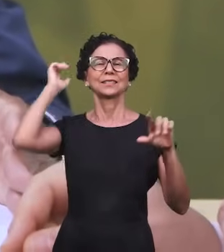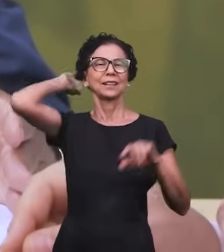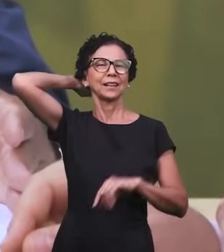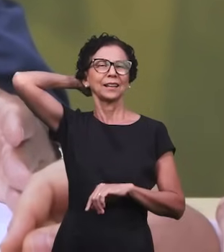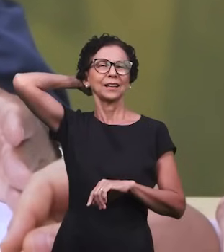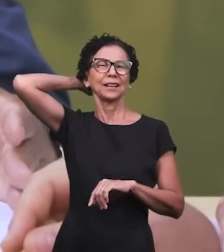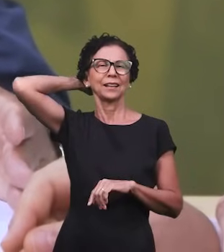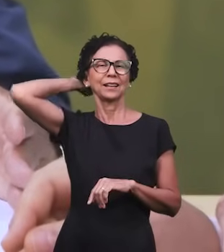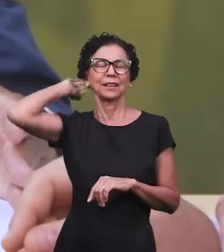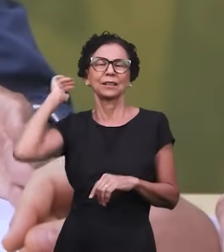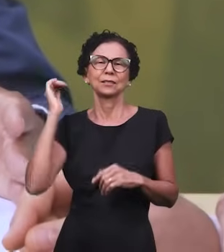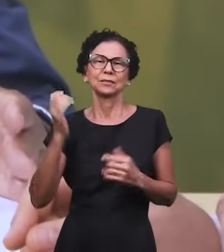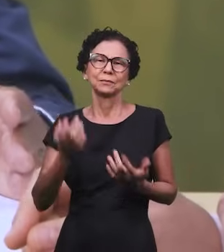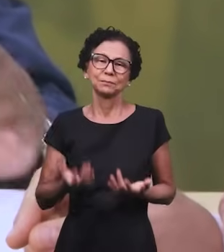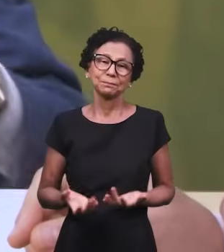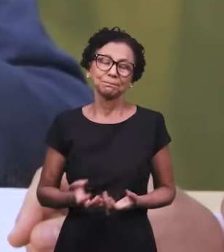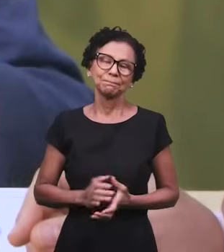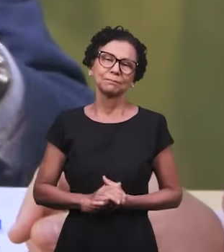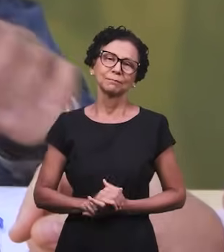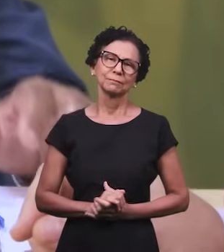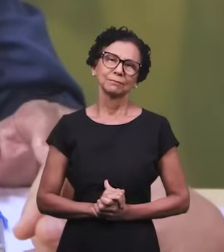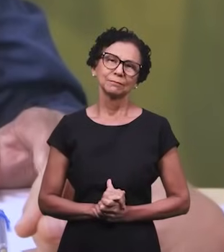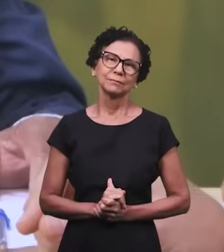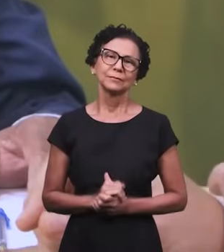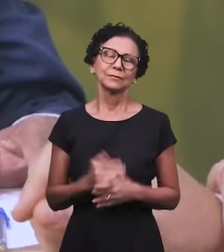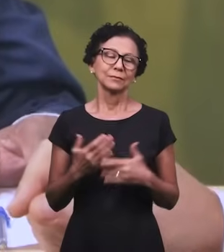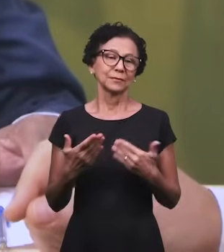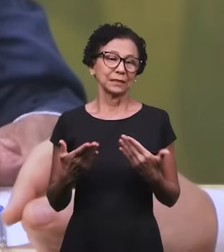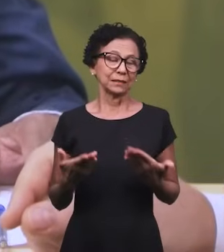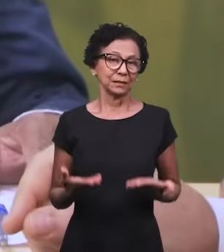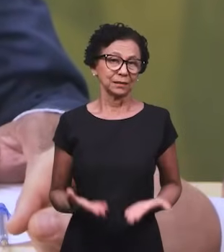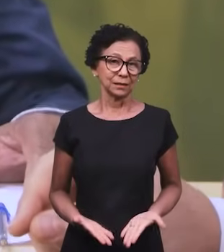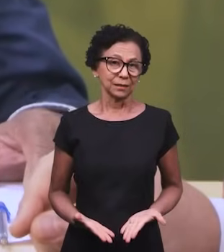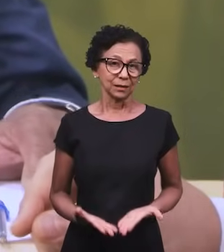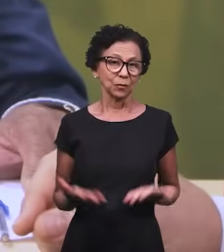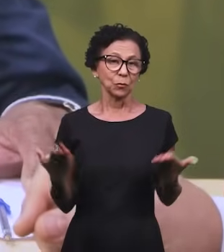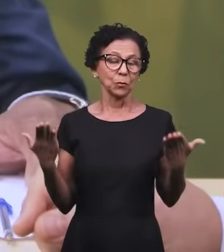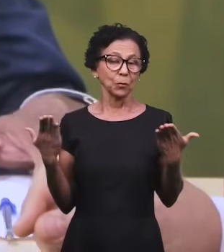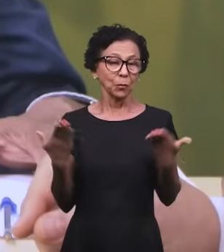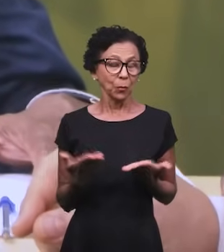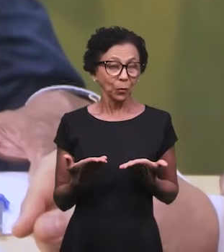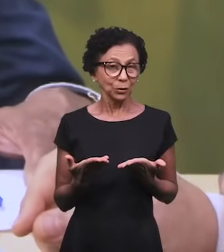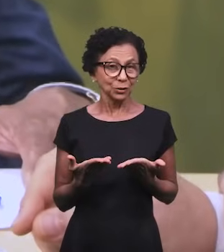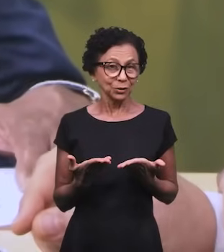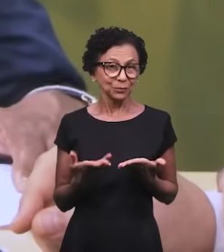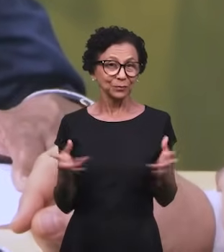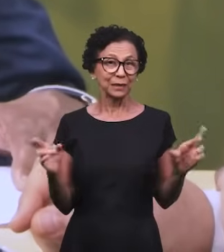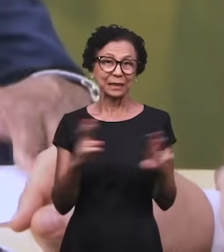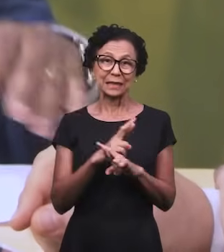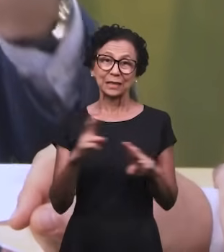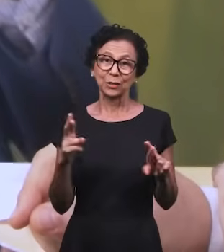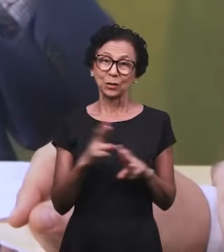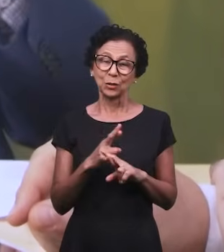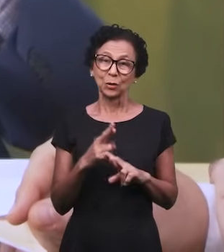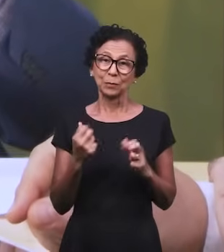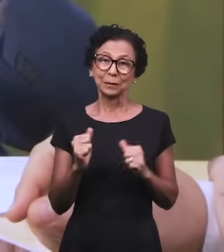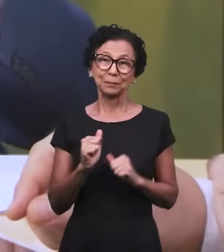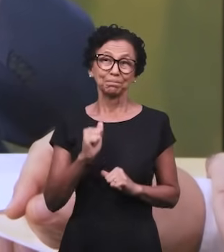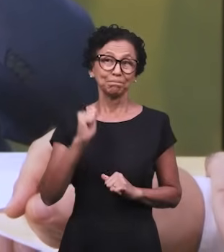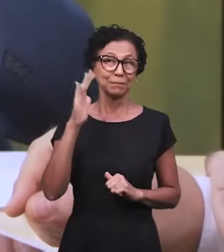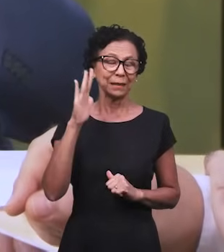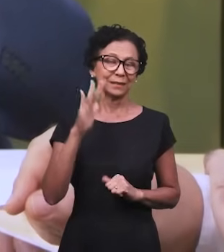que o que esse entendimento tem que ser maior ainda para essa convivência porque porque o que acontece qu a mulher foi foi pro mercado de